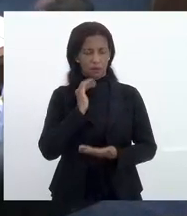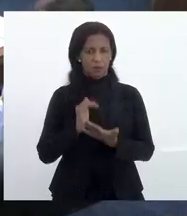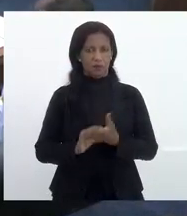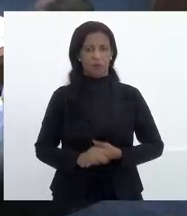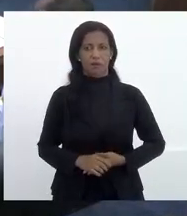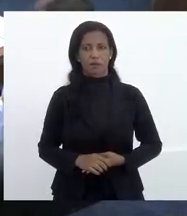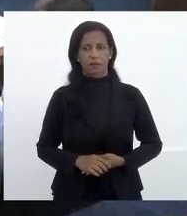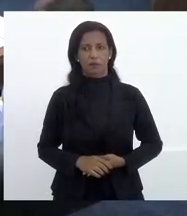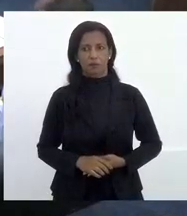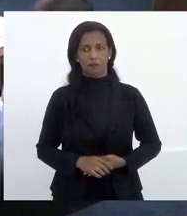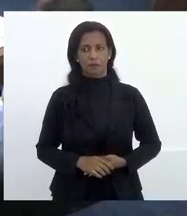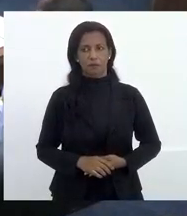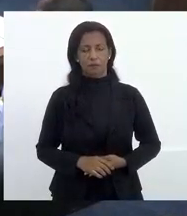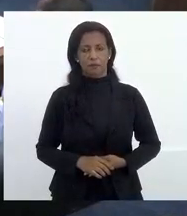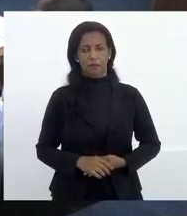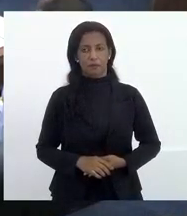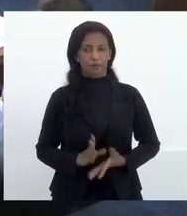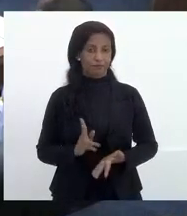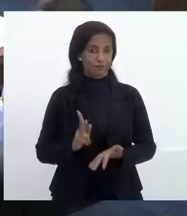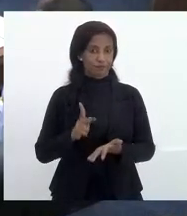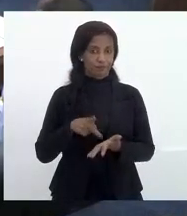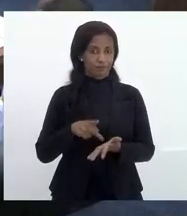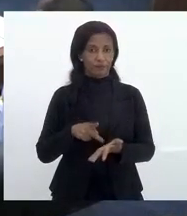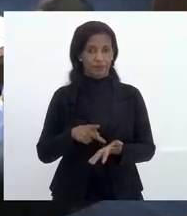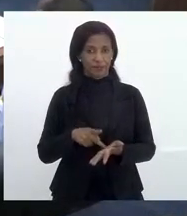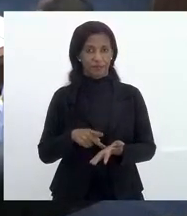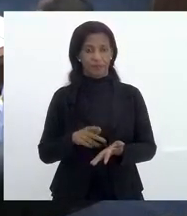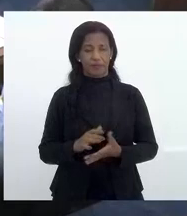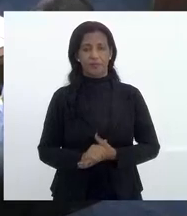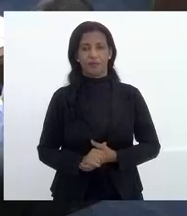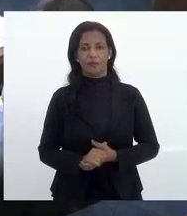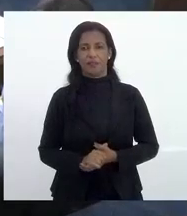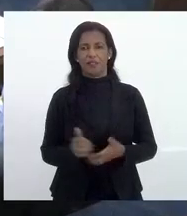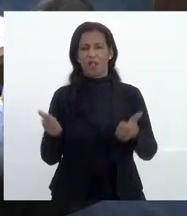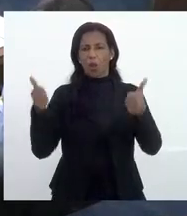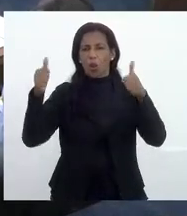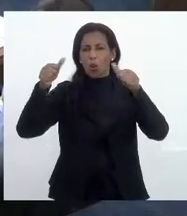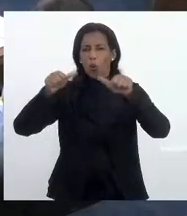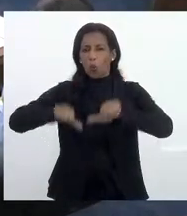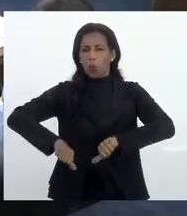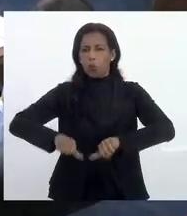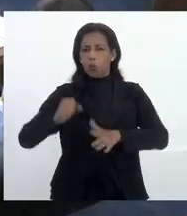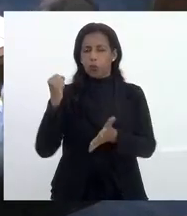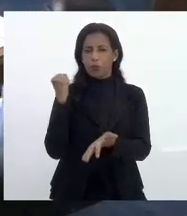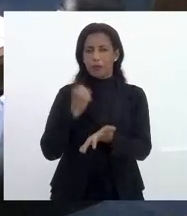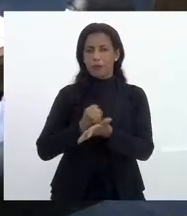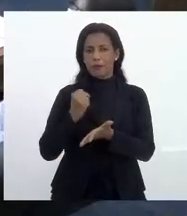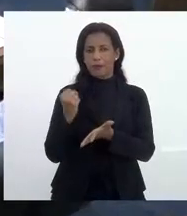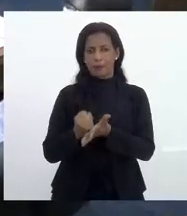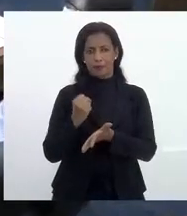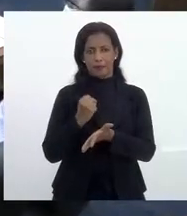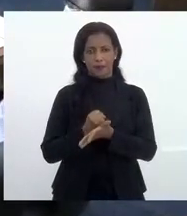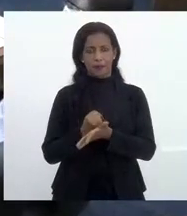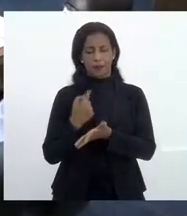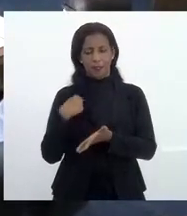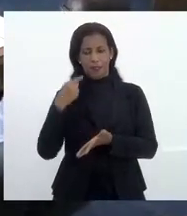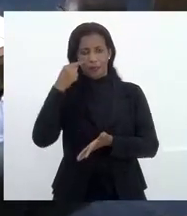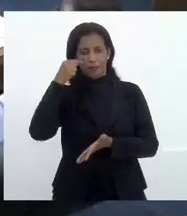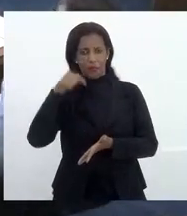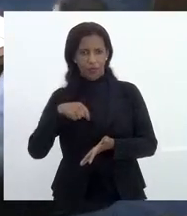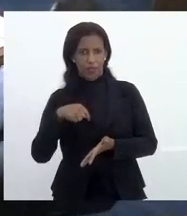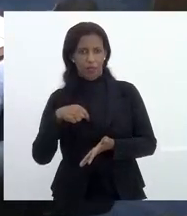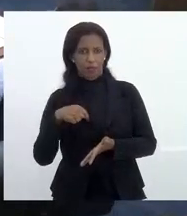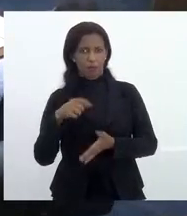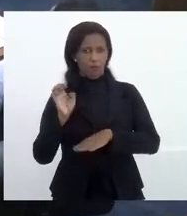Serafim é realmente o pior contrato que eu vi dentro do